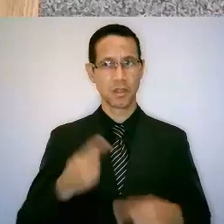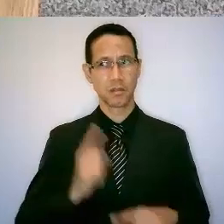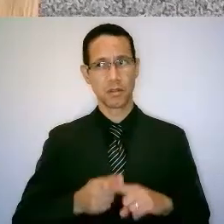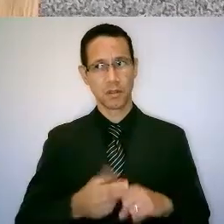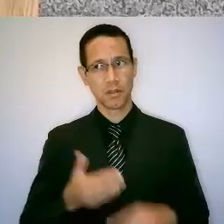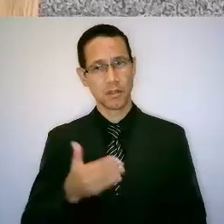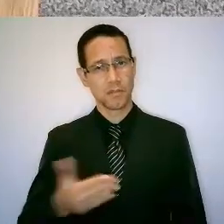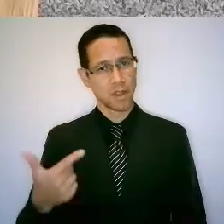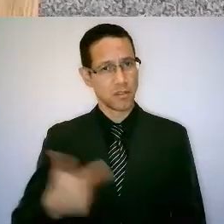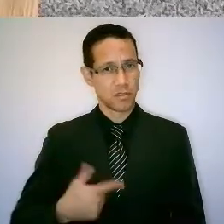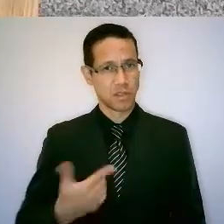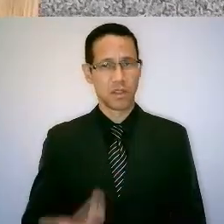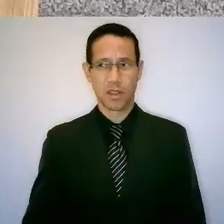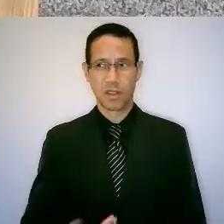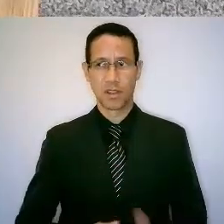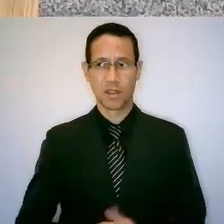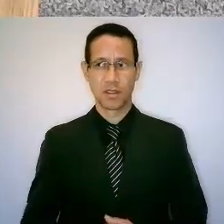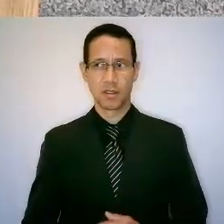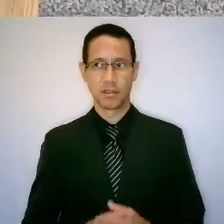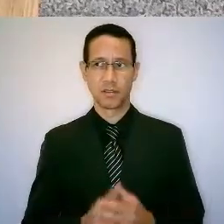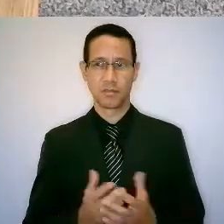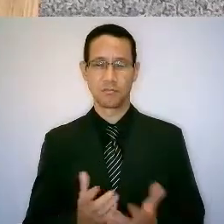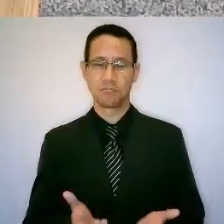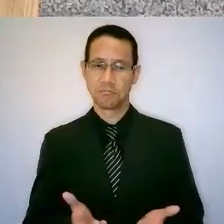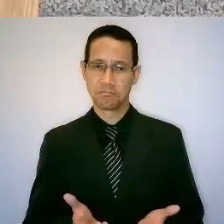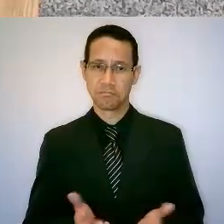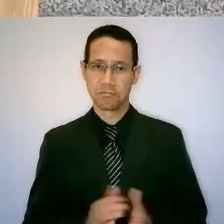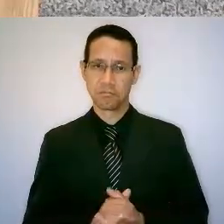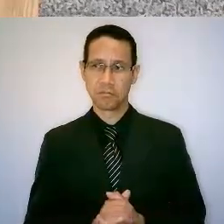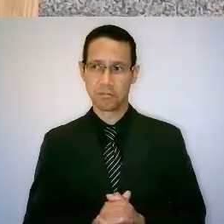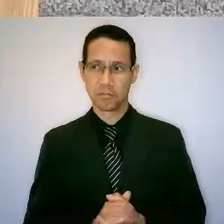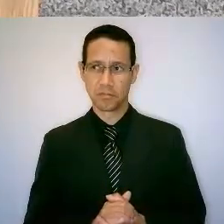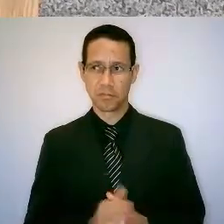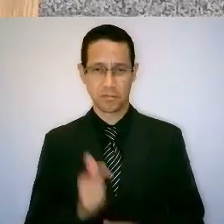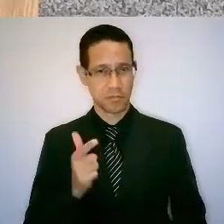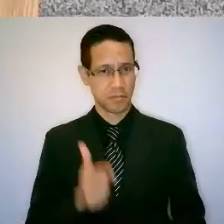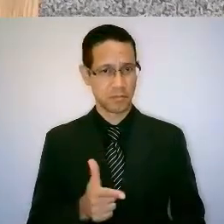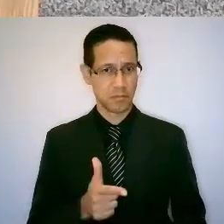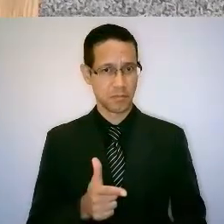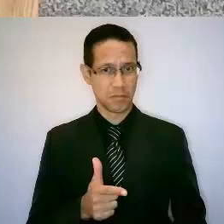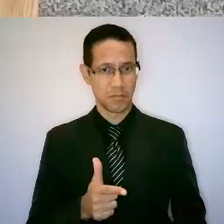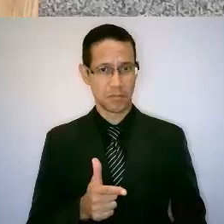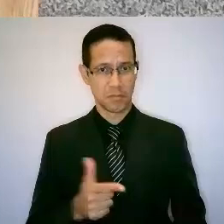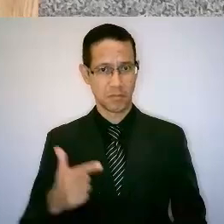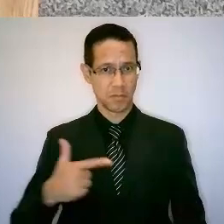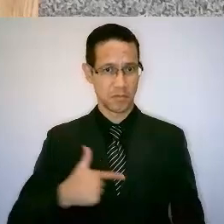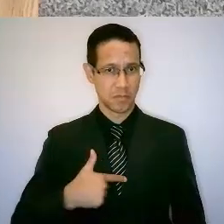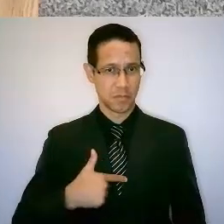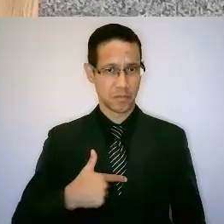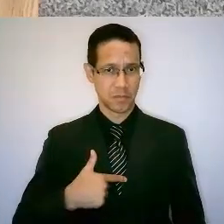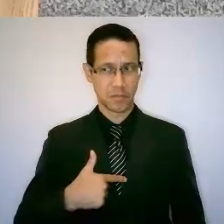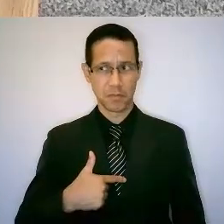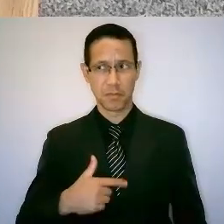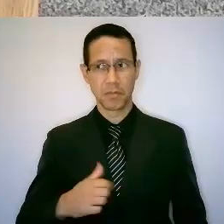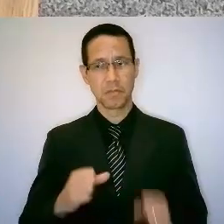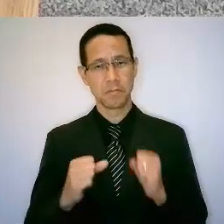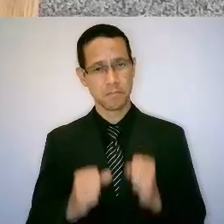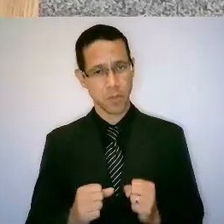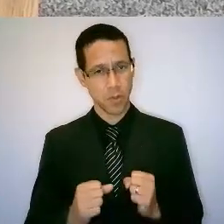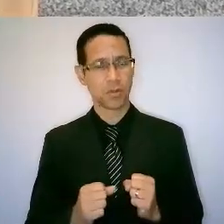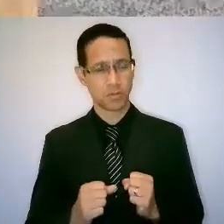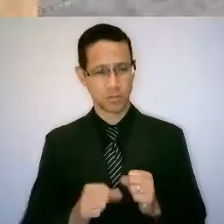né olha esse início vamos lá apontar a arma para alguém encostar a arma para alguém pode até ser um crime